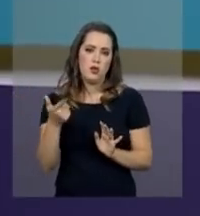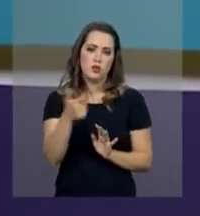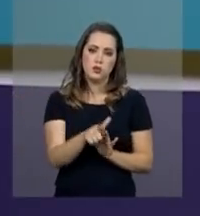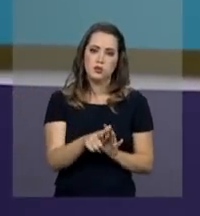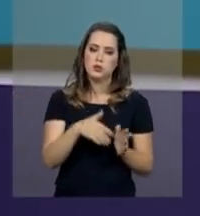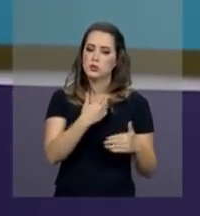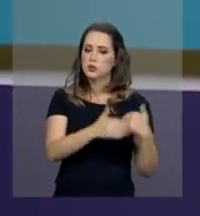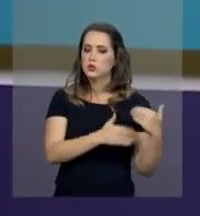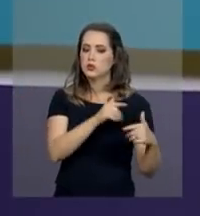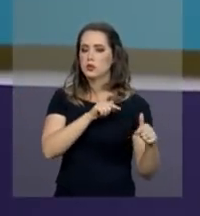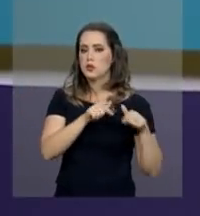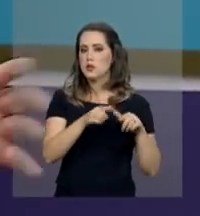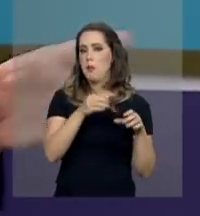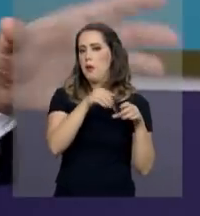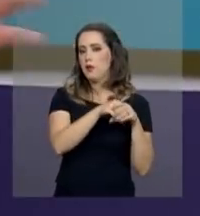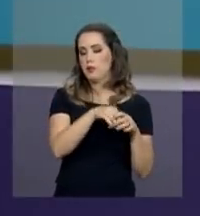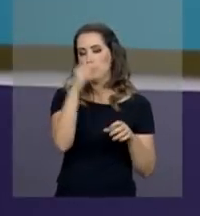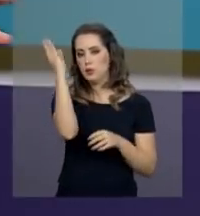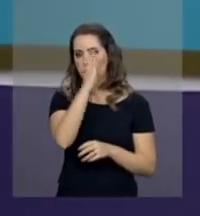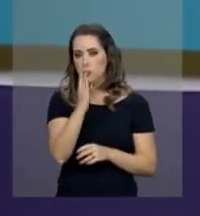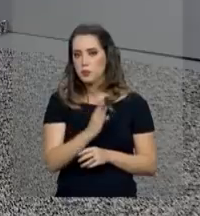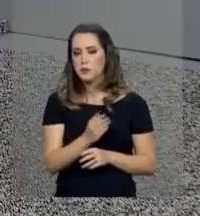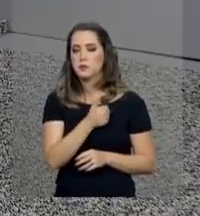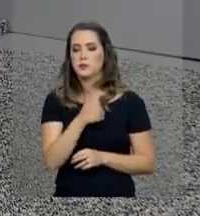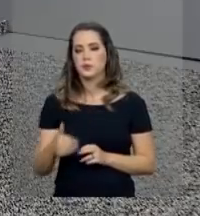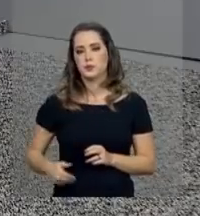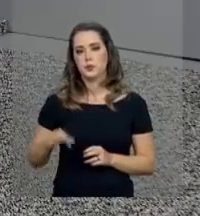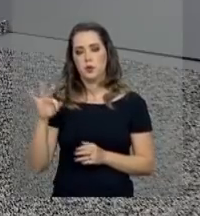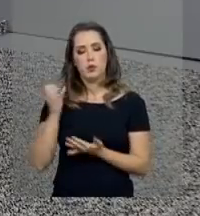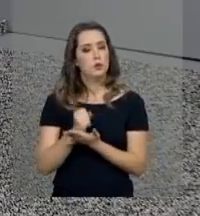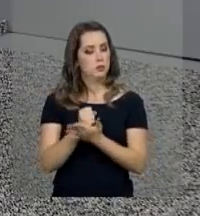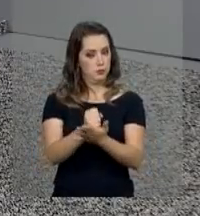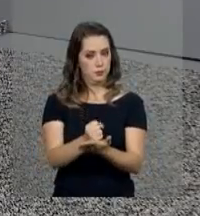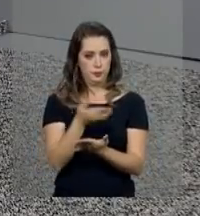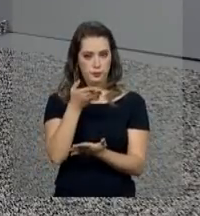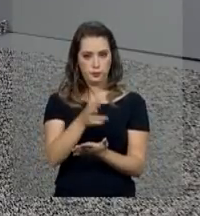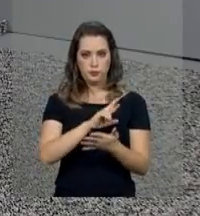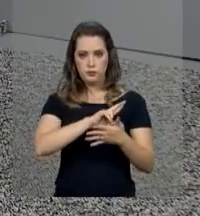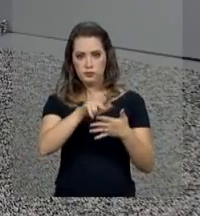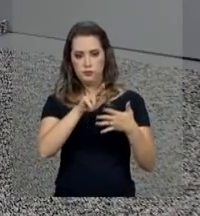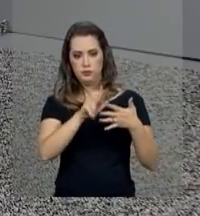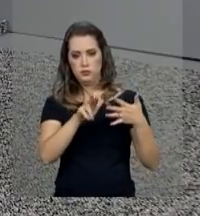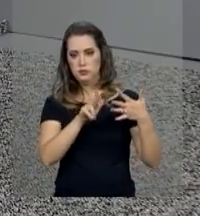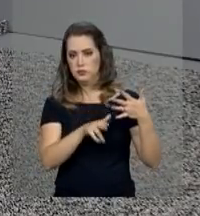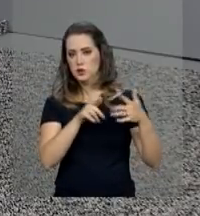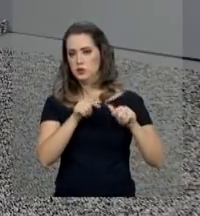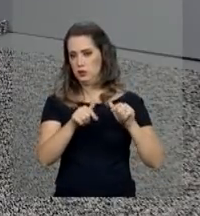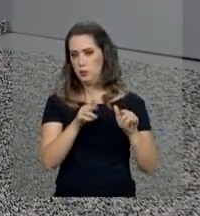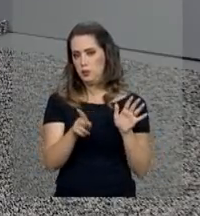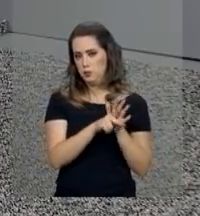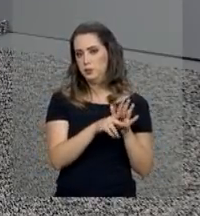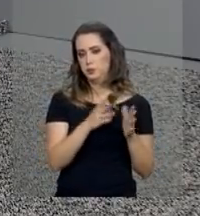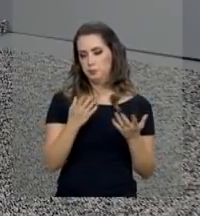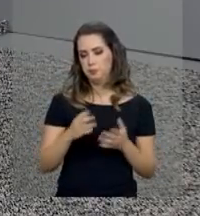por essas atividades que o governo federal está colocando em prática, essas diferentes operações.